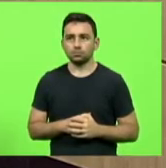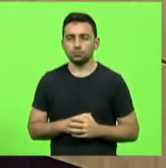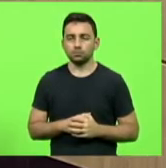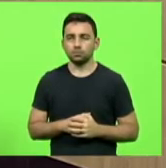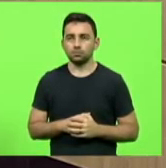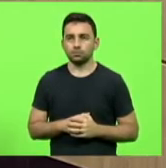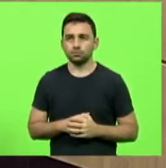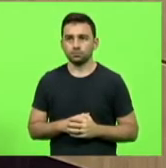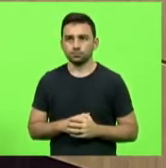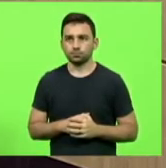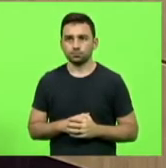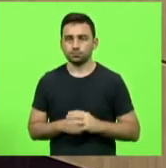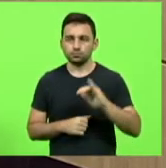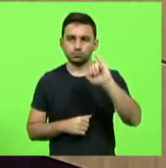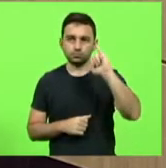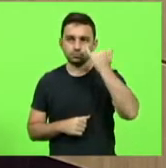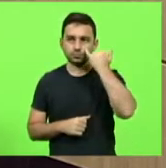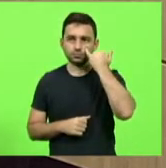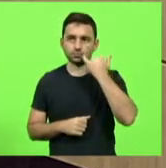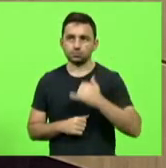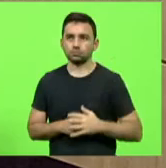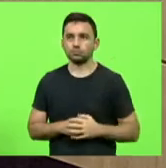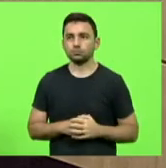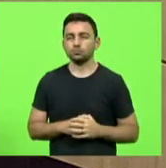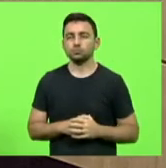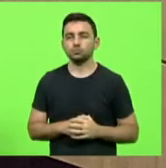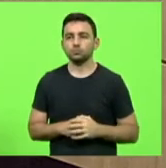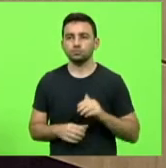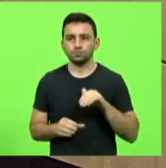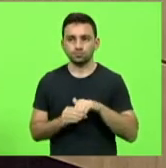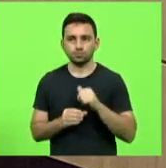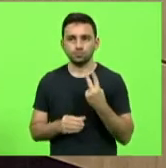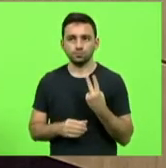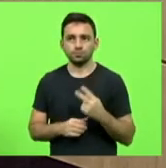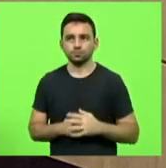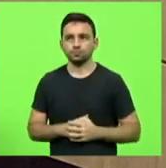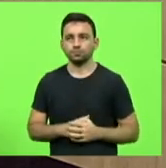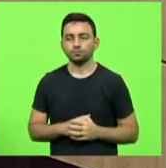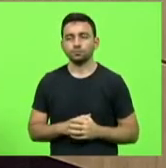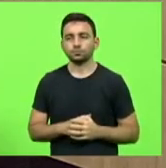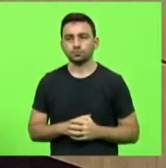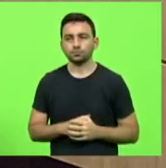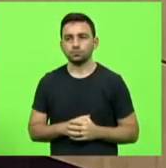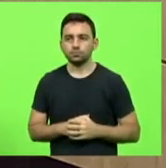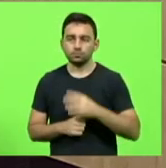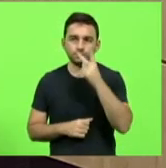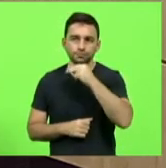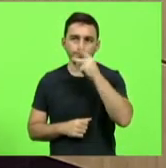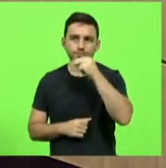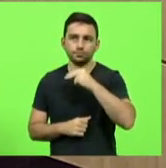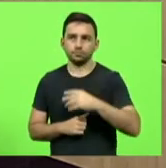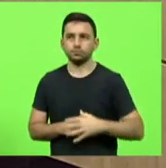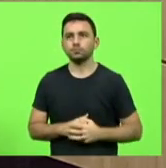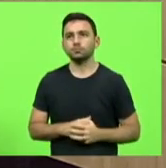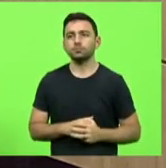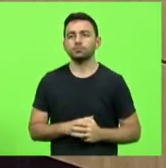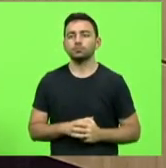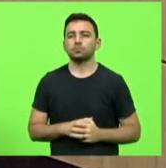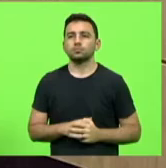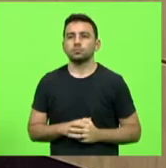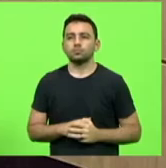Como vota deputado Gessé Lopes? Voto 2, presidente. Como vota deputado Kennedy Nunes?